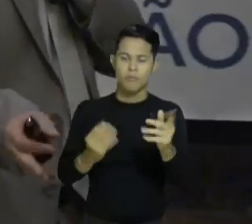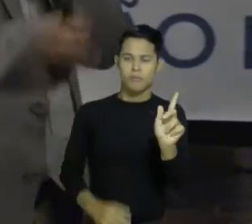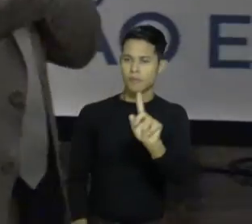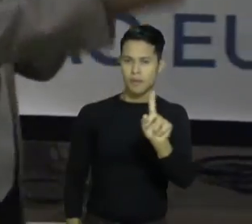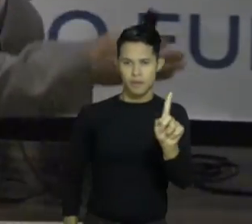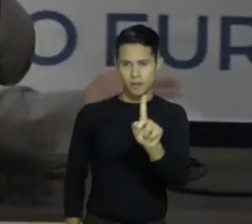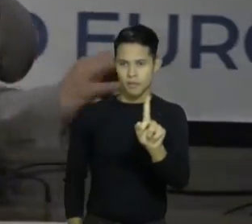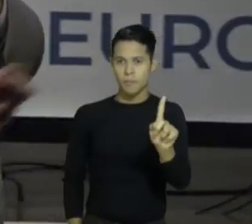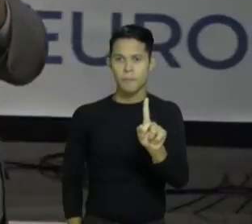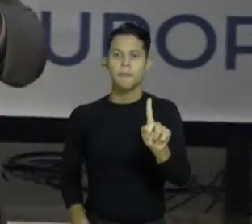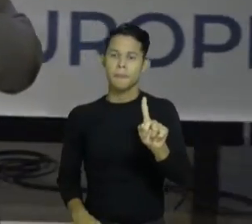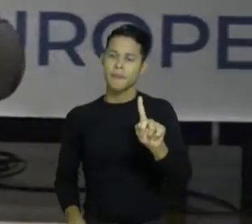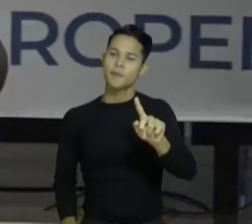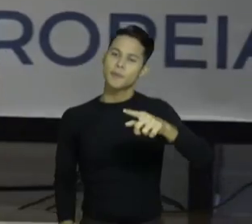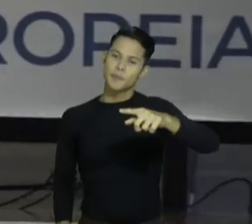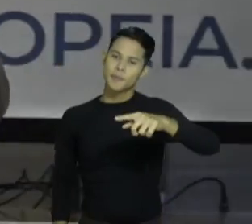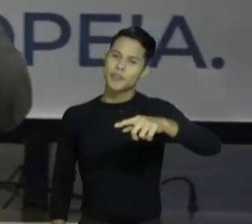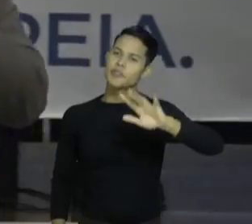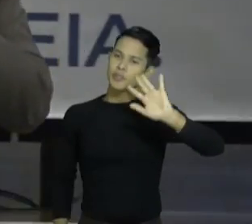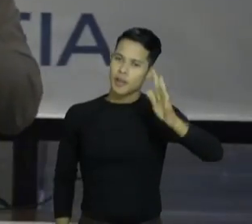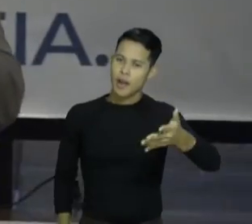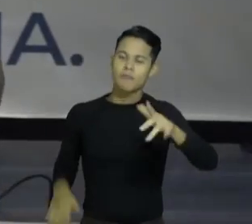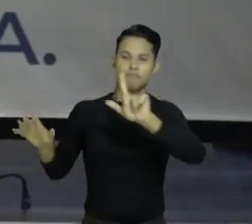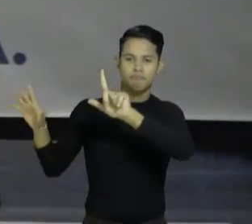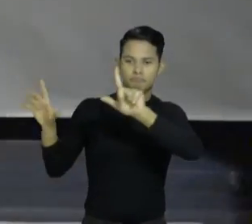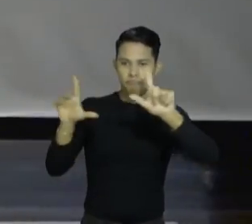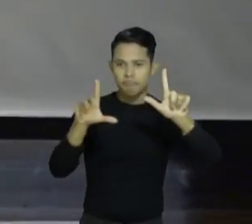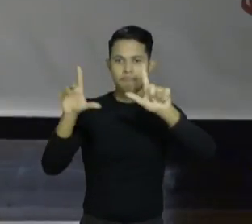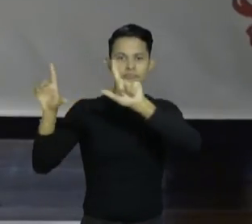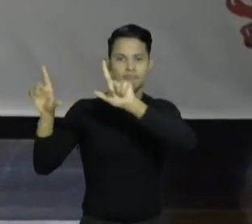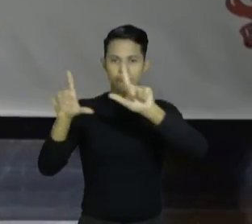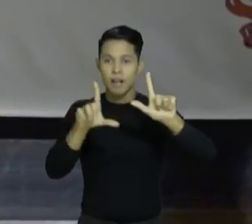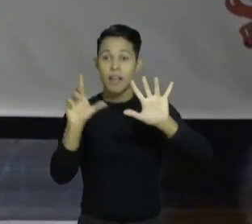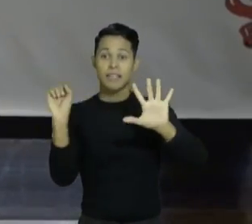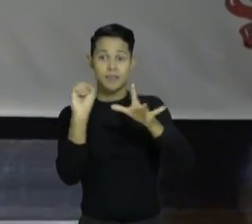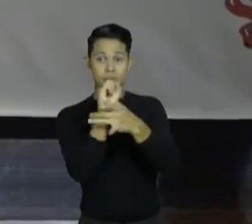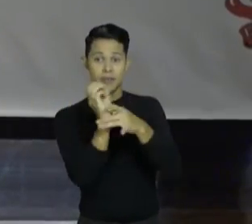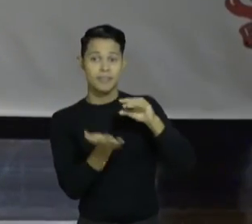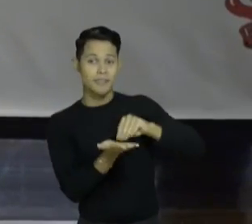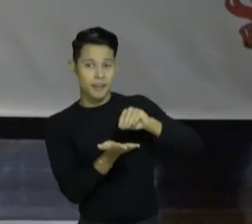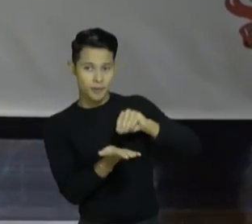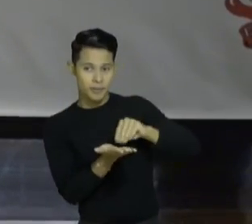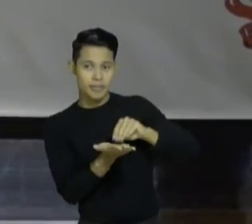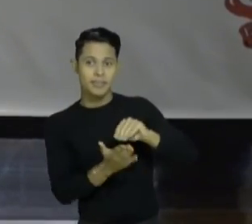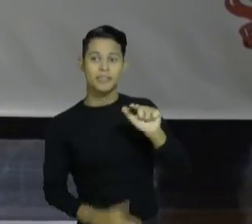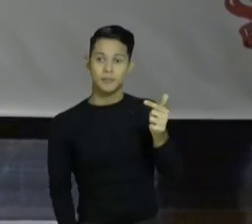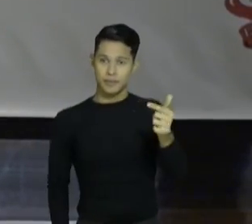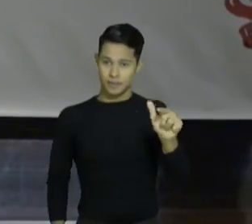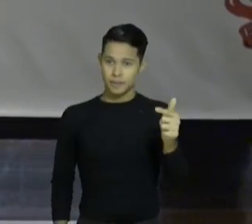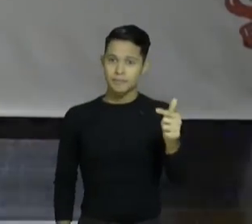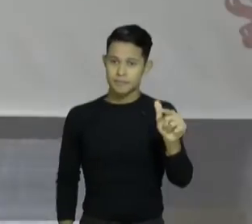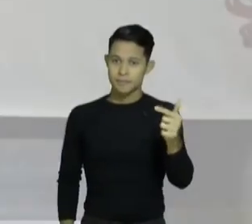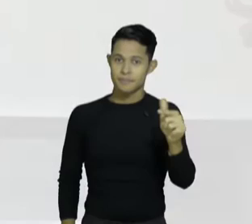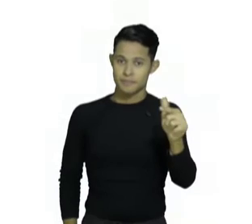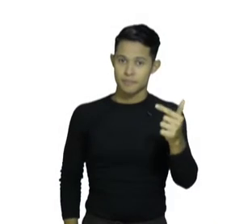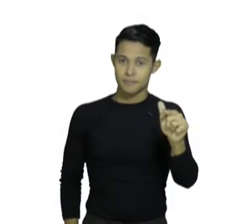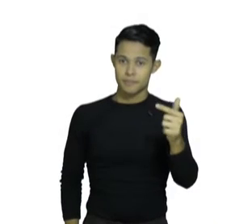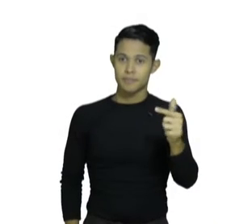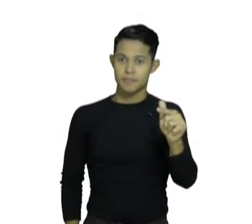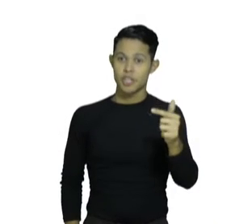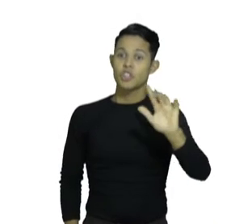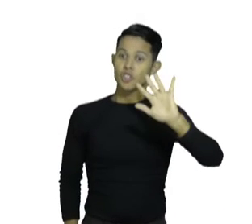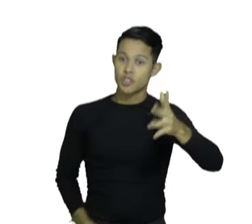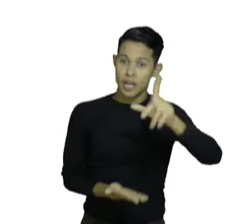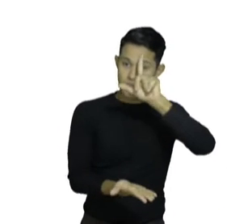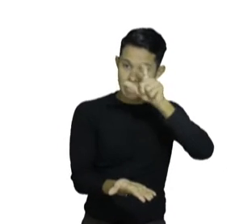até o que passou aqui já não se tem segurança se foi isso mesmo né até o que já tava decidido